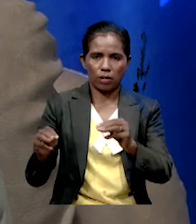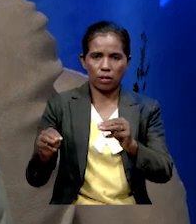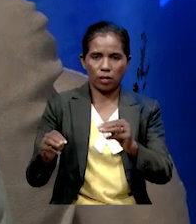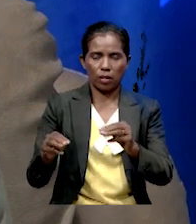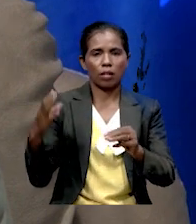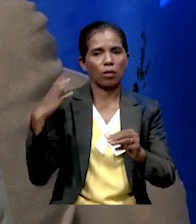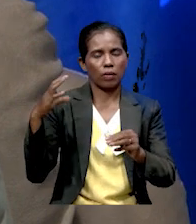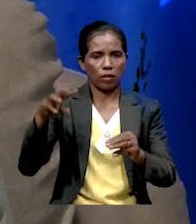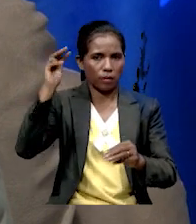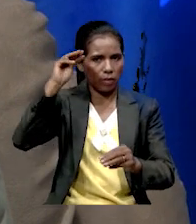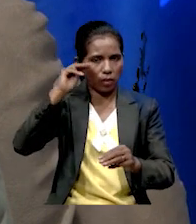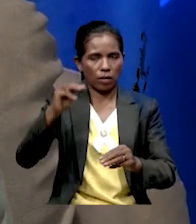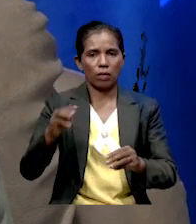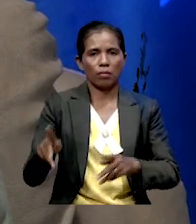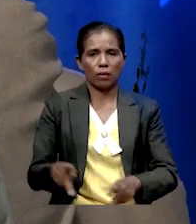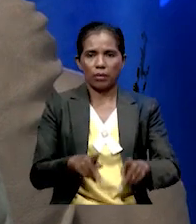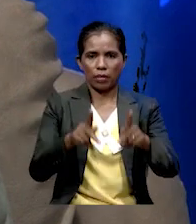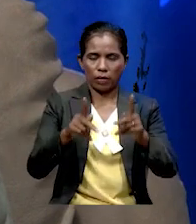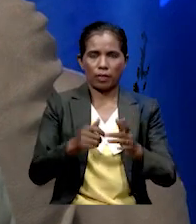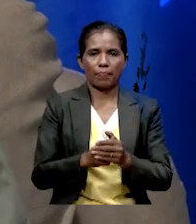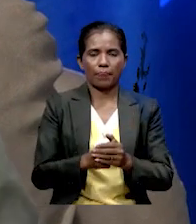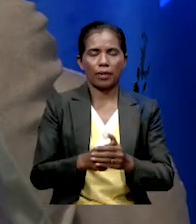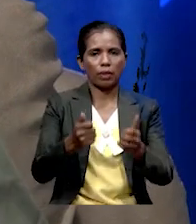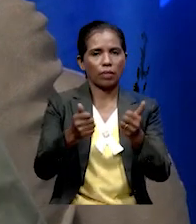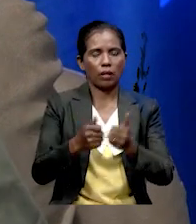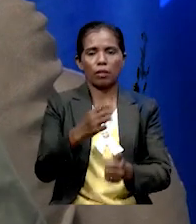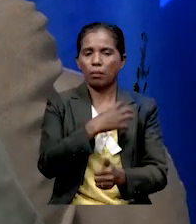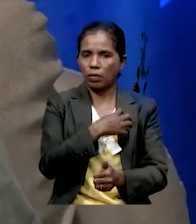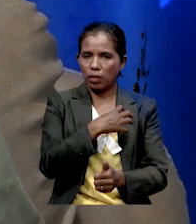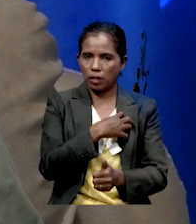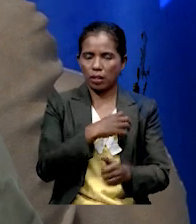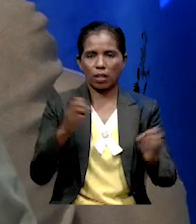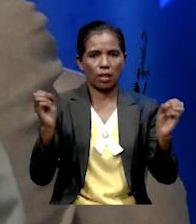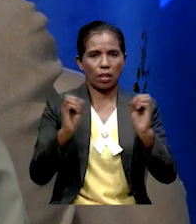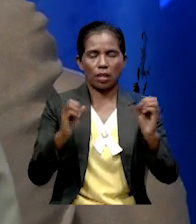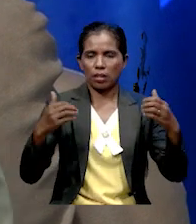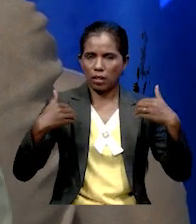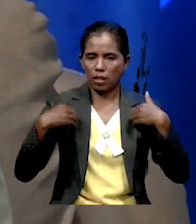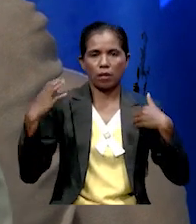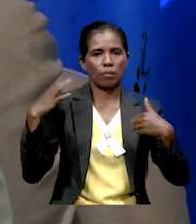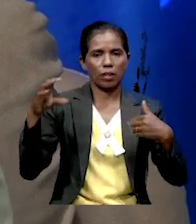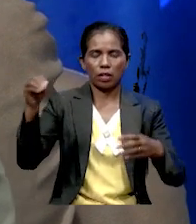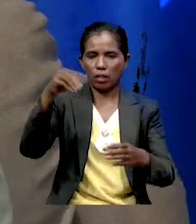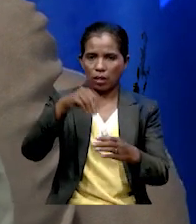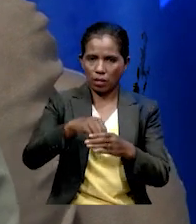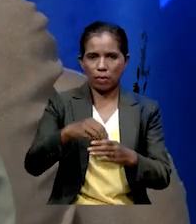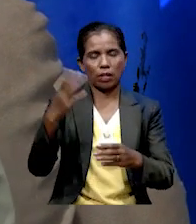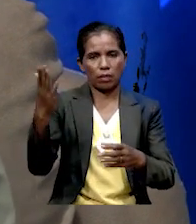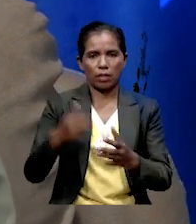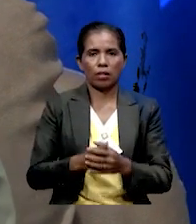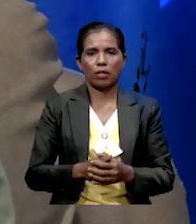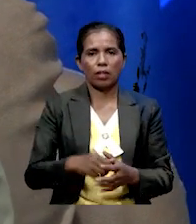competência Ministério Público nem que autoridade de polícia, se lá é competência a tu tamanha é questão, nem cabe